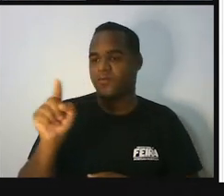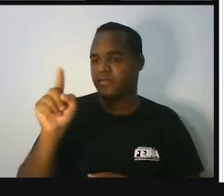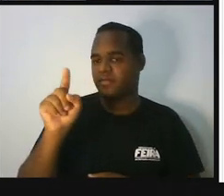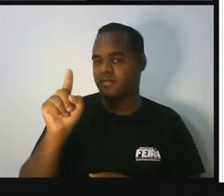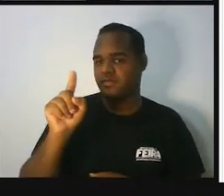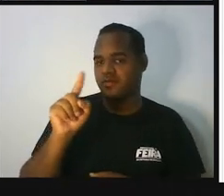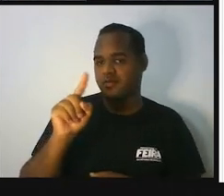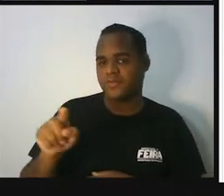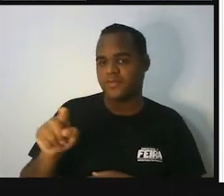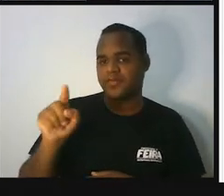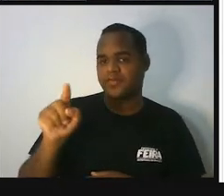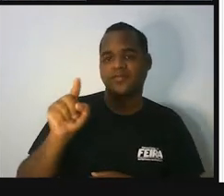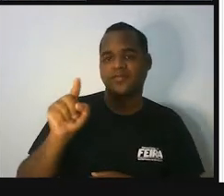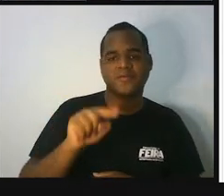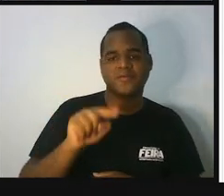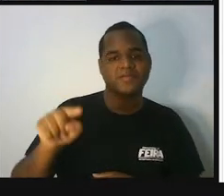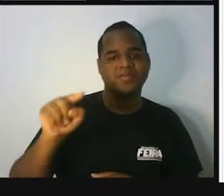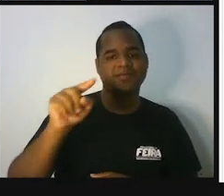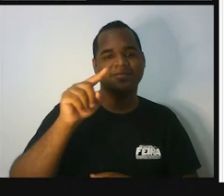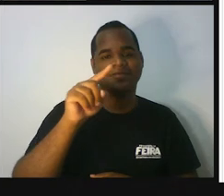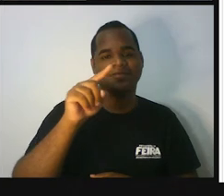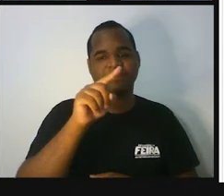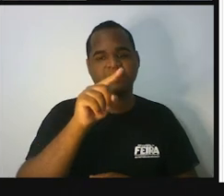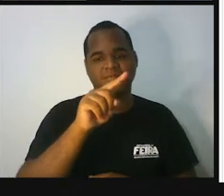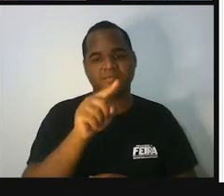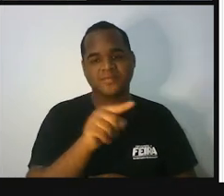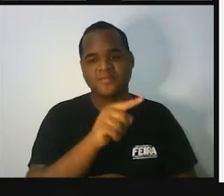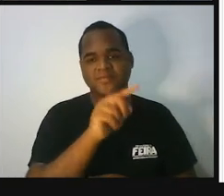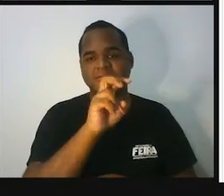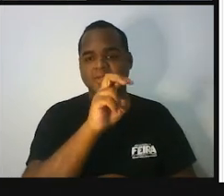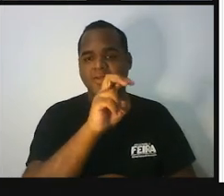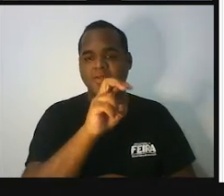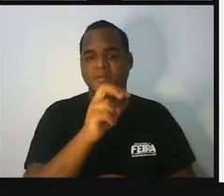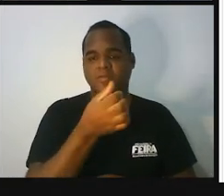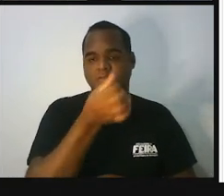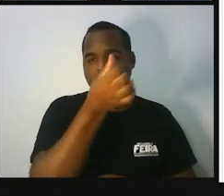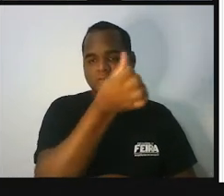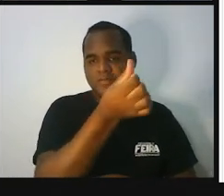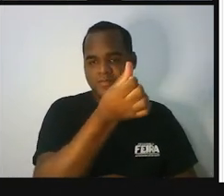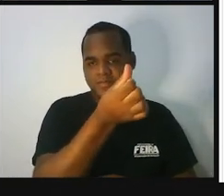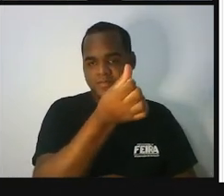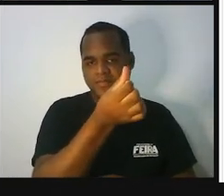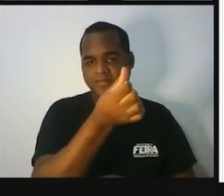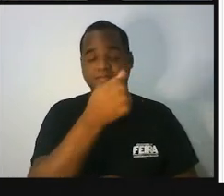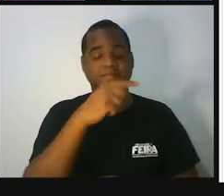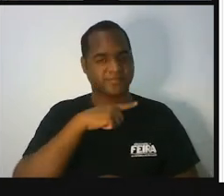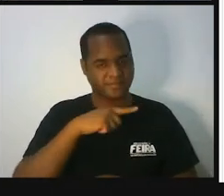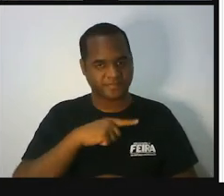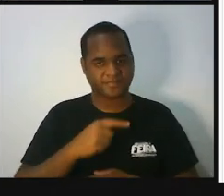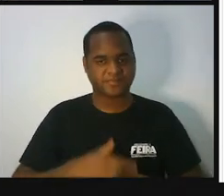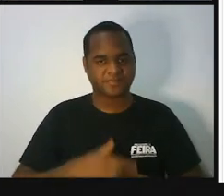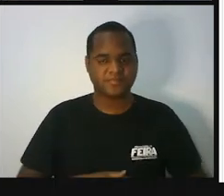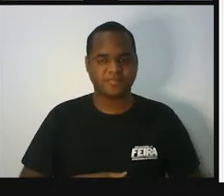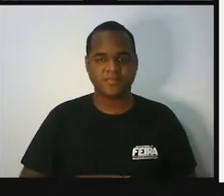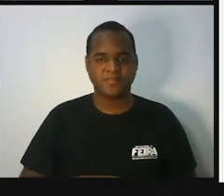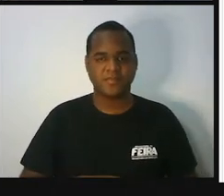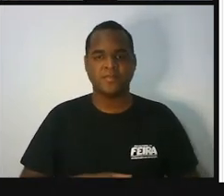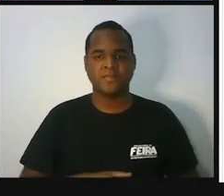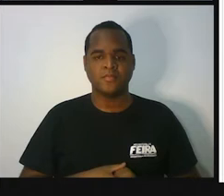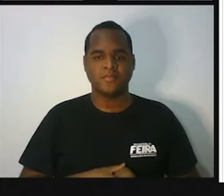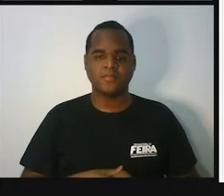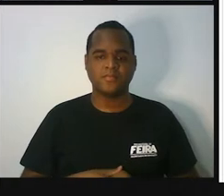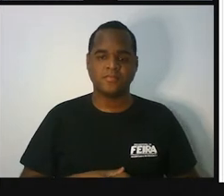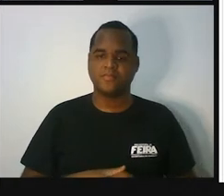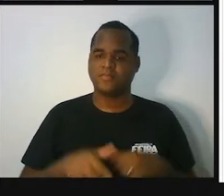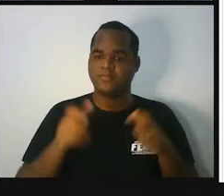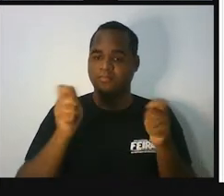1 ângulo, 2 ângulos, 3 ângulos, 4 ângulos, 5 ângulos, 6 ângulos. Tá? Se a gente